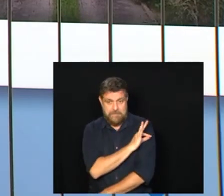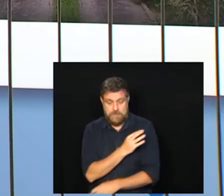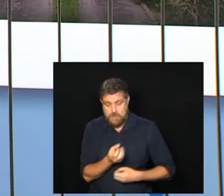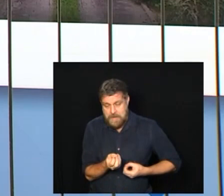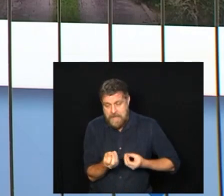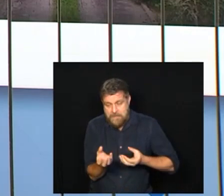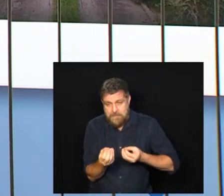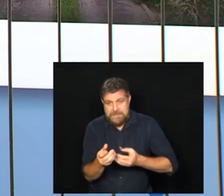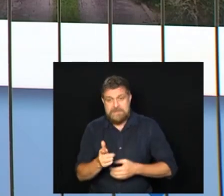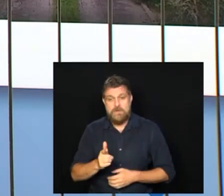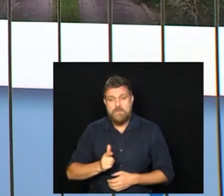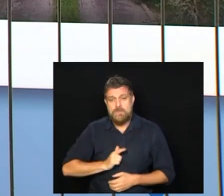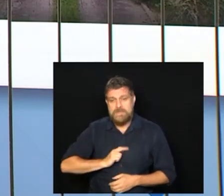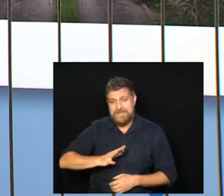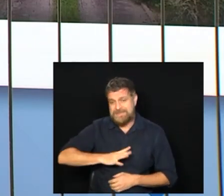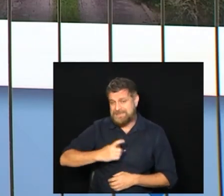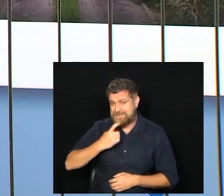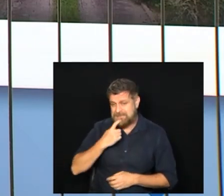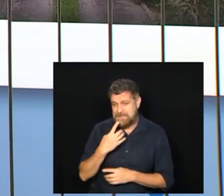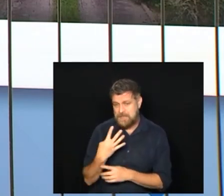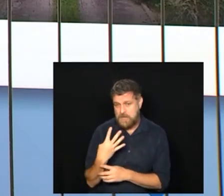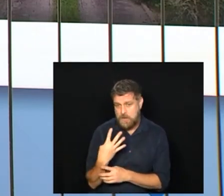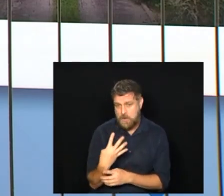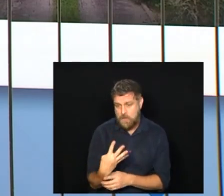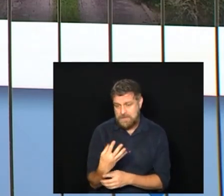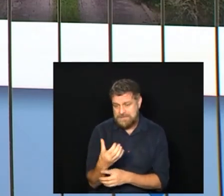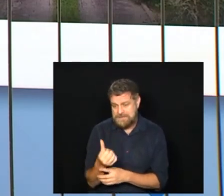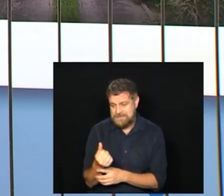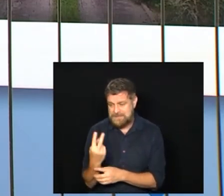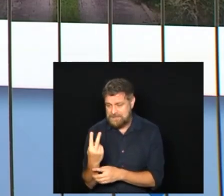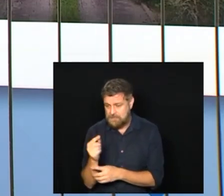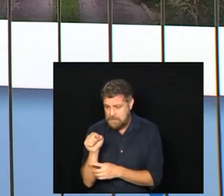nós temos aí na cidade